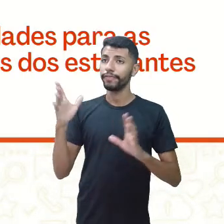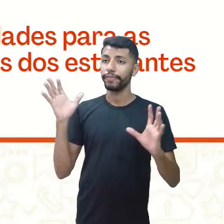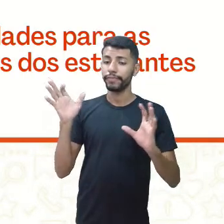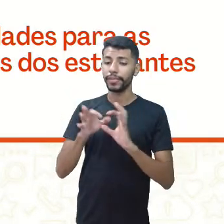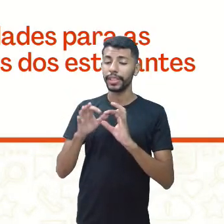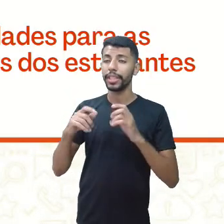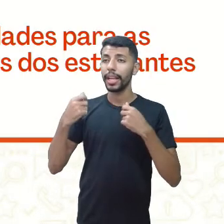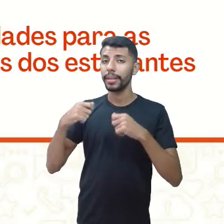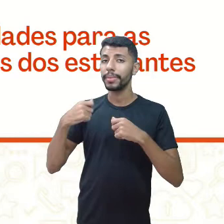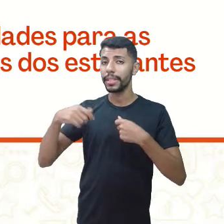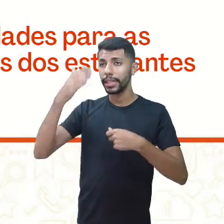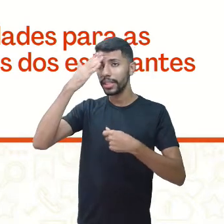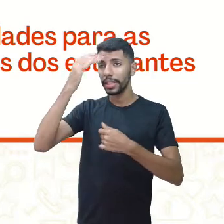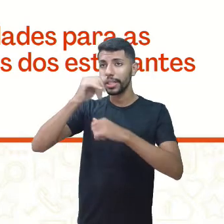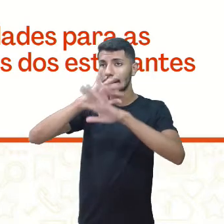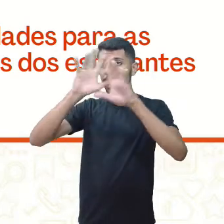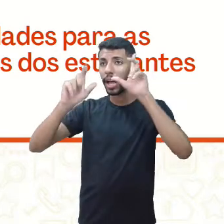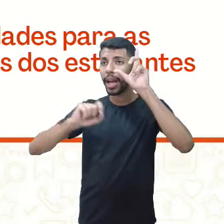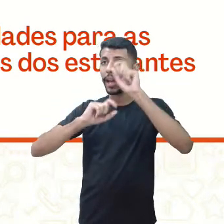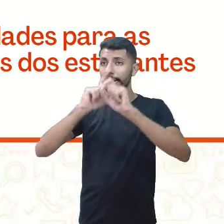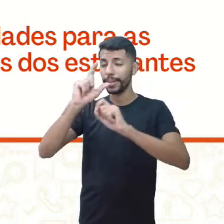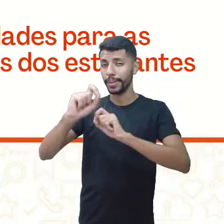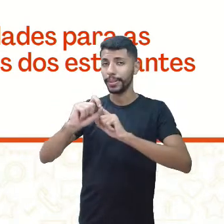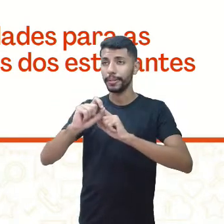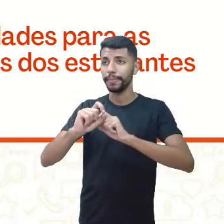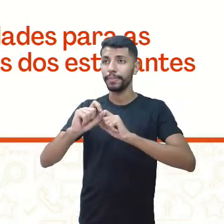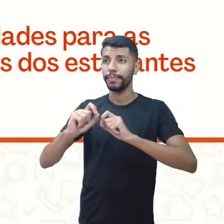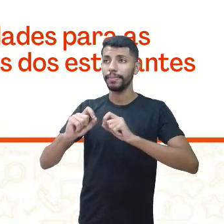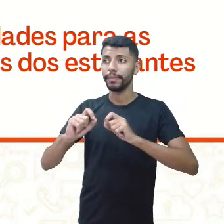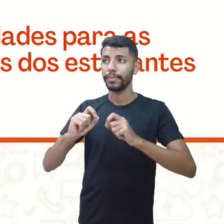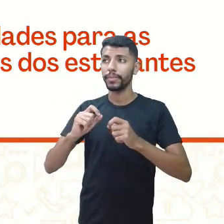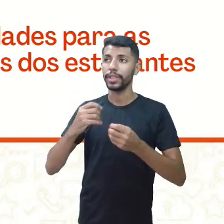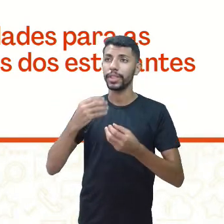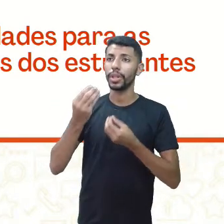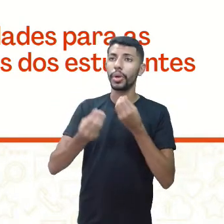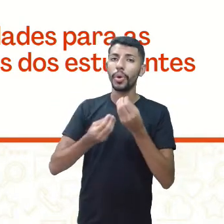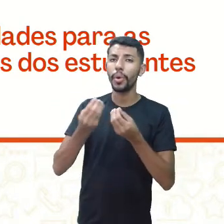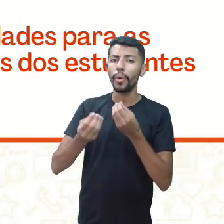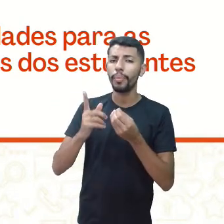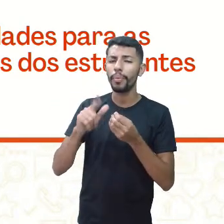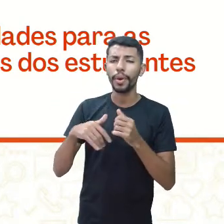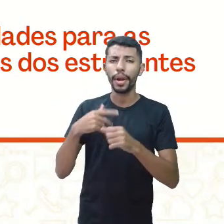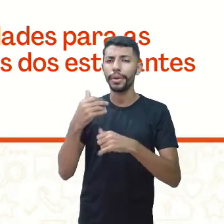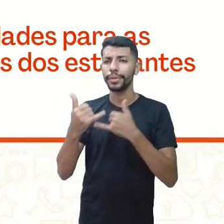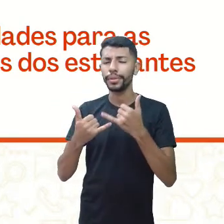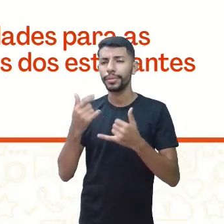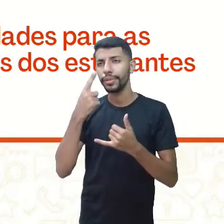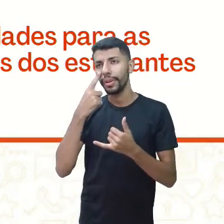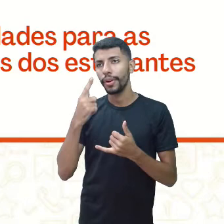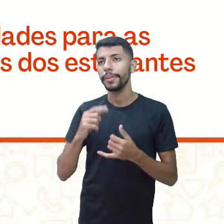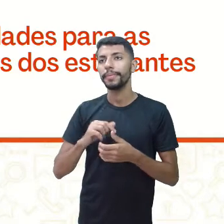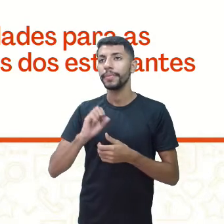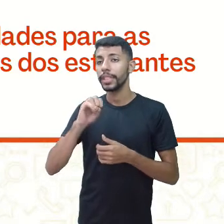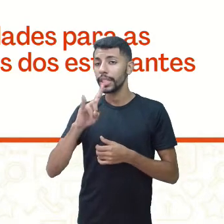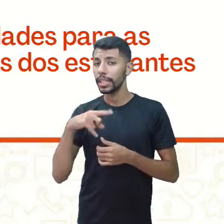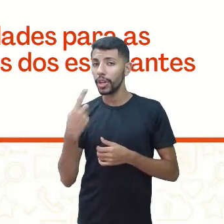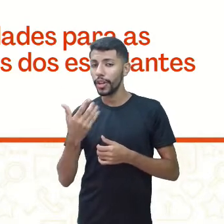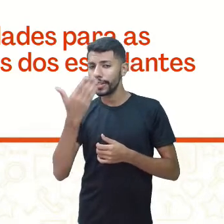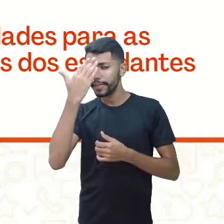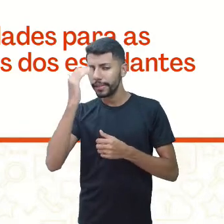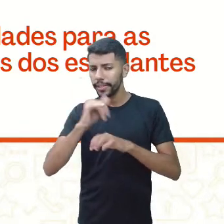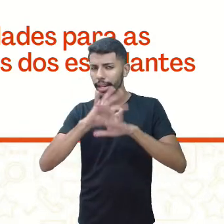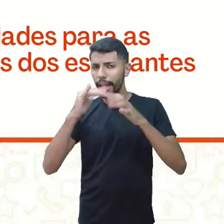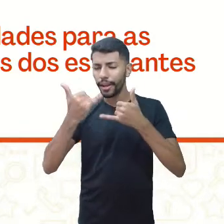precisa entender, compreender na realidade a configuração desse jogo. Se a gente entende a configuração, a gente vai